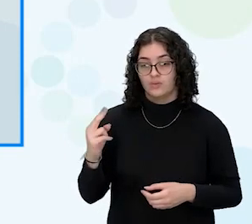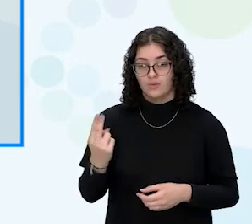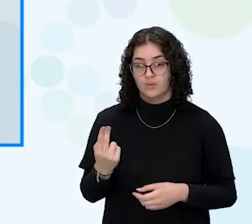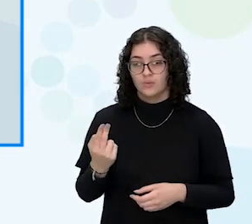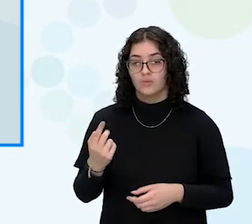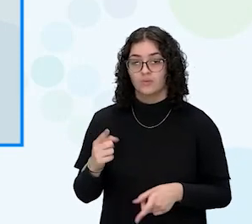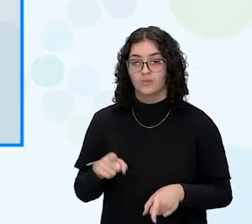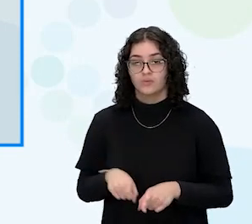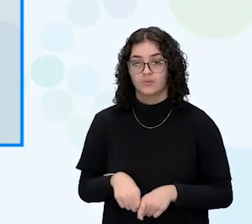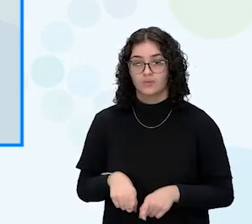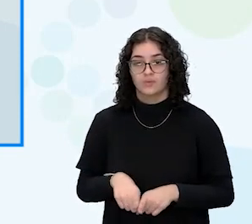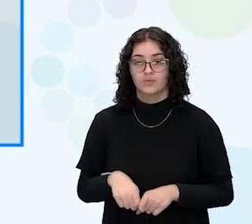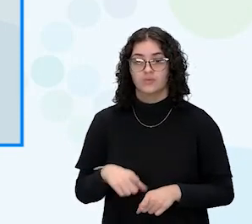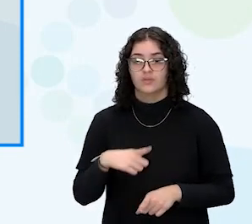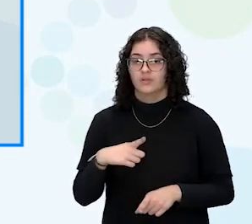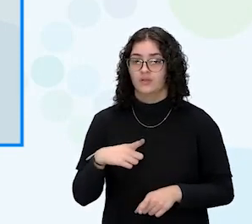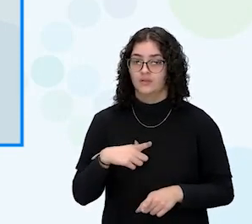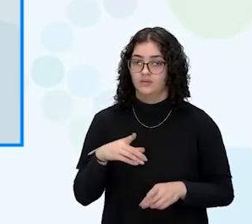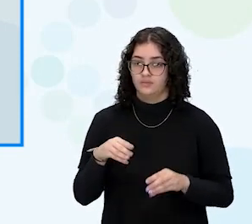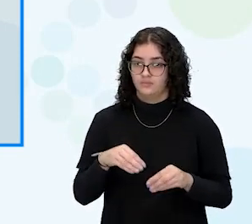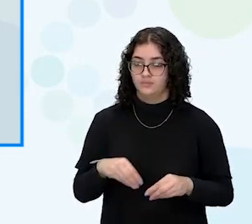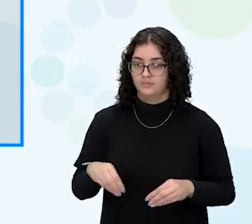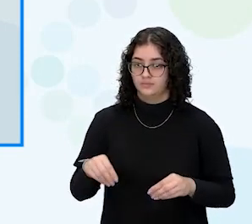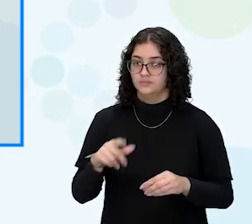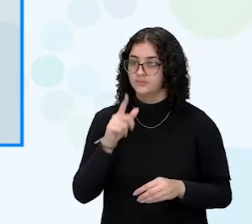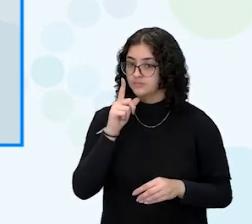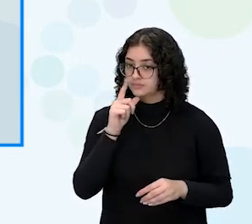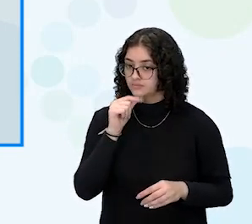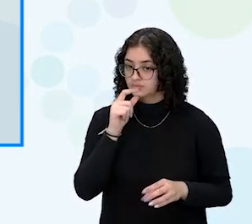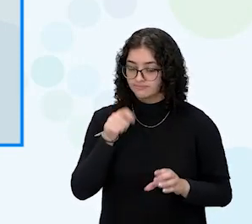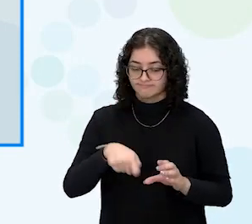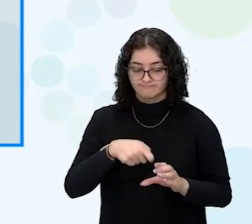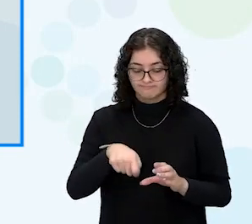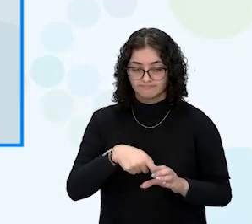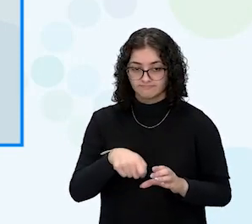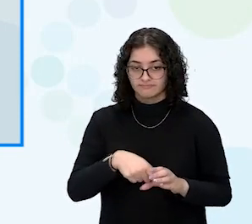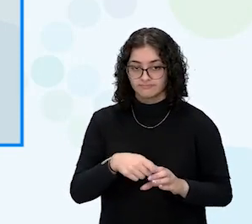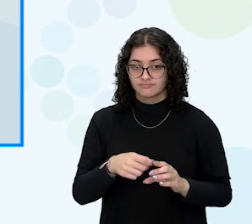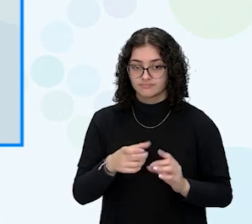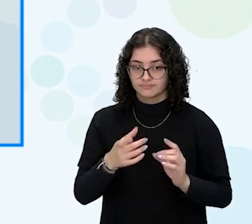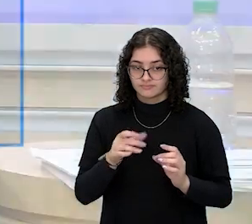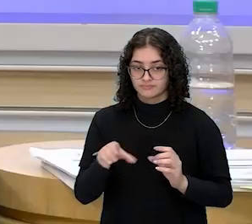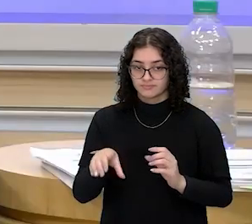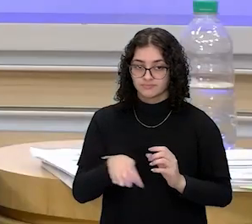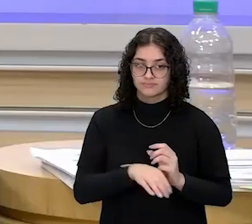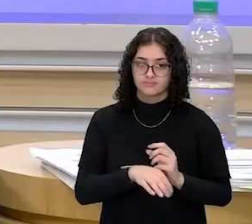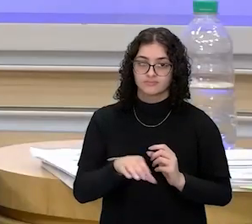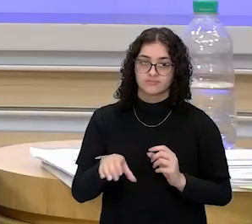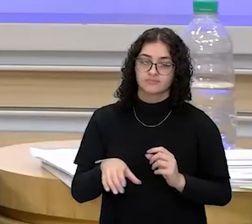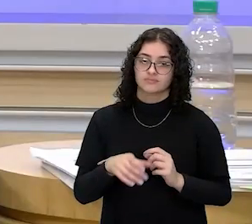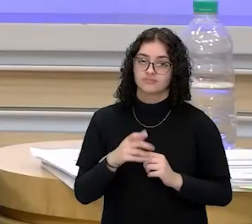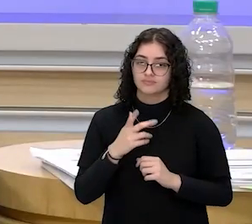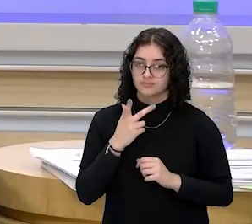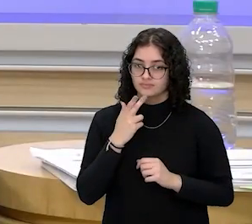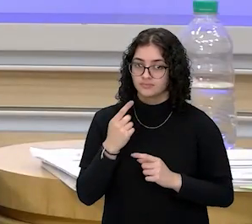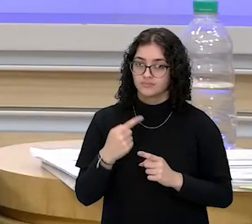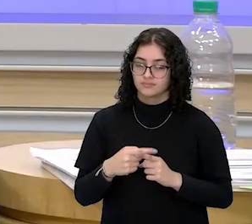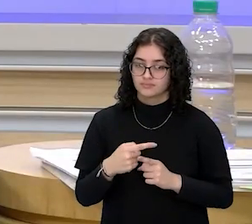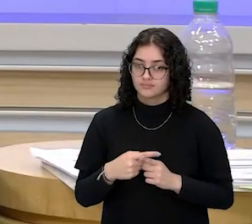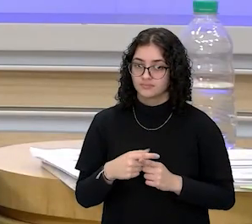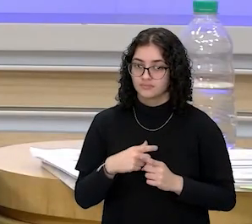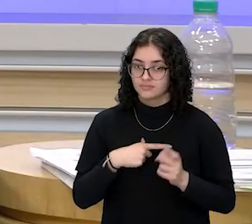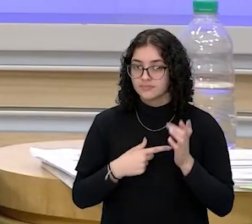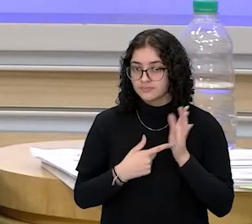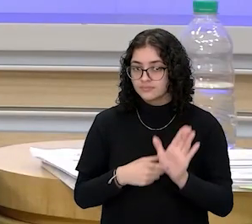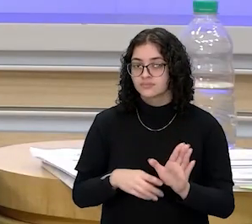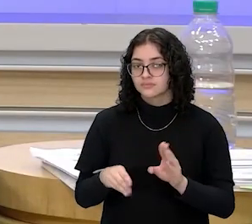pega um pouquinho desse solo, dilui em água e aí deixa uma solução meio turva ainda, porque tem o indicador